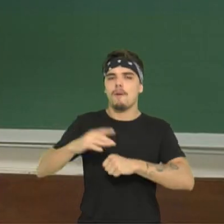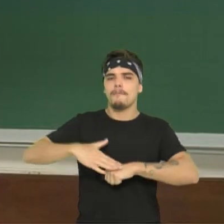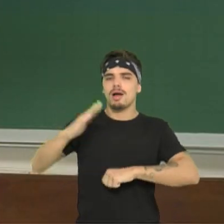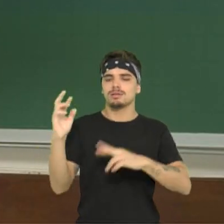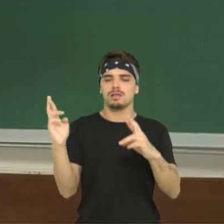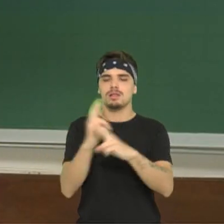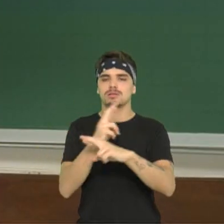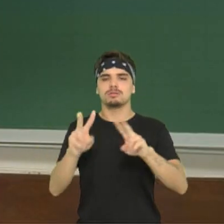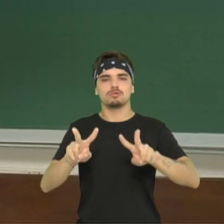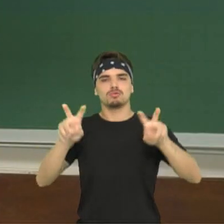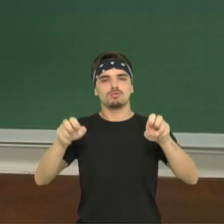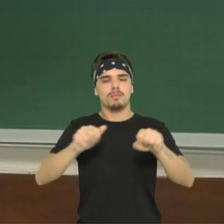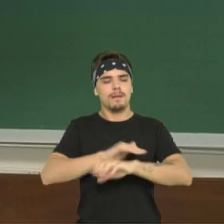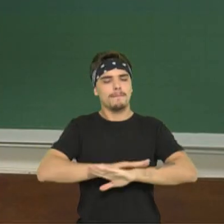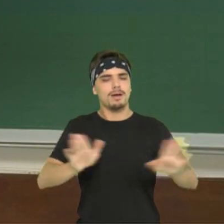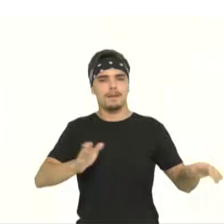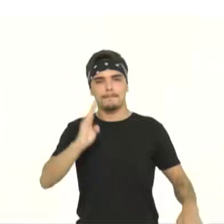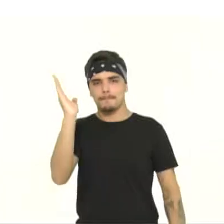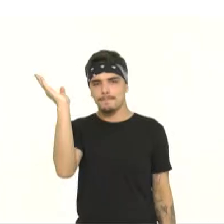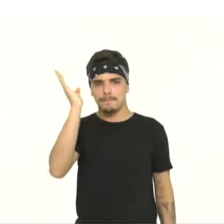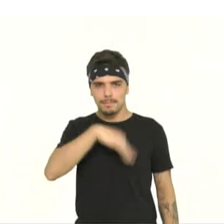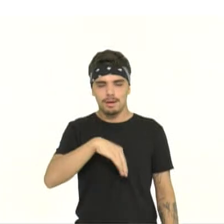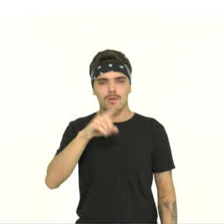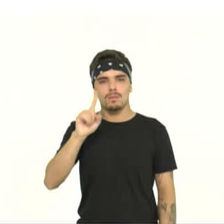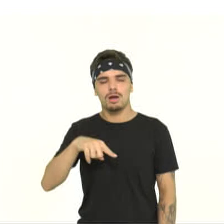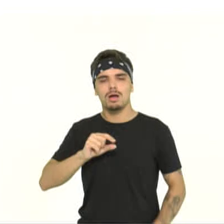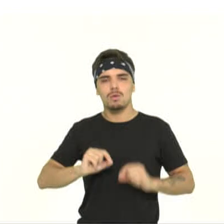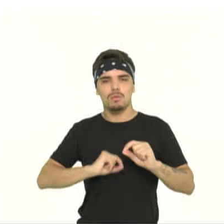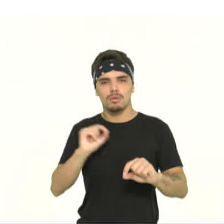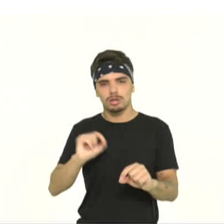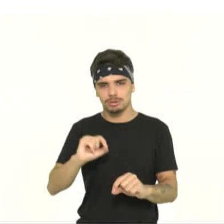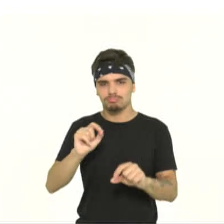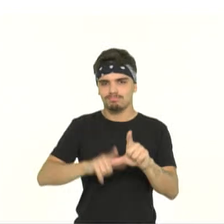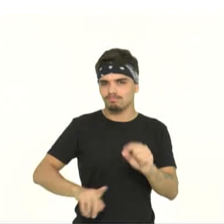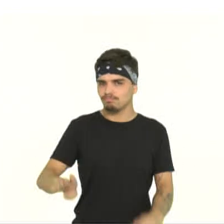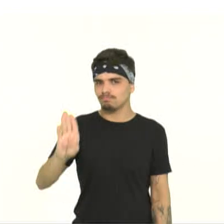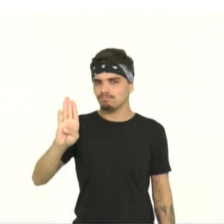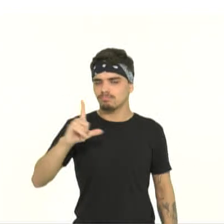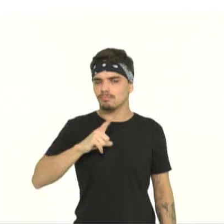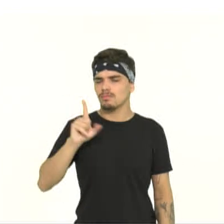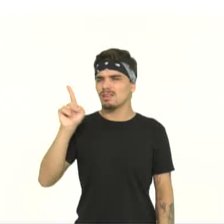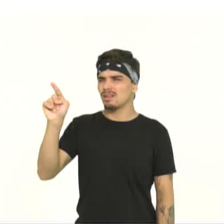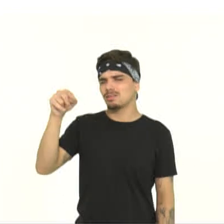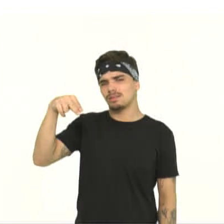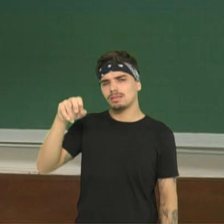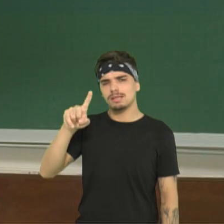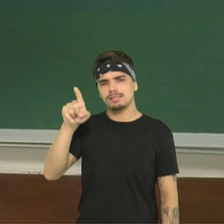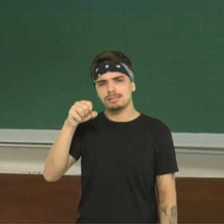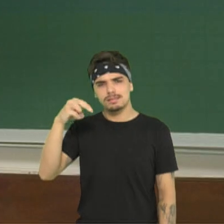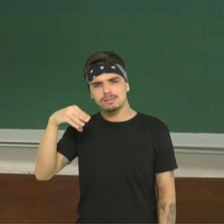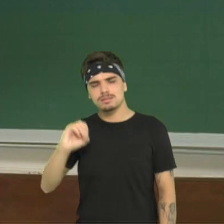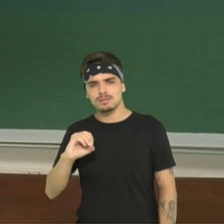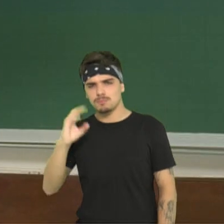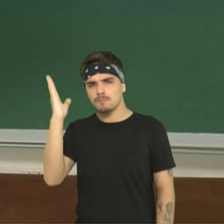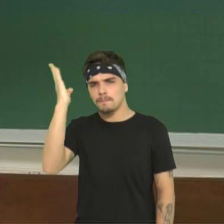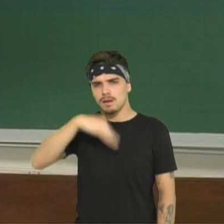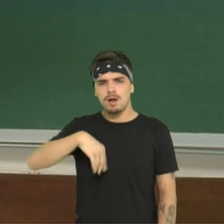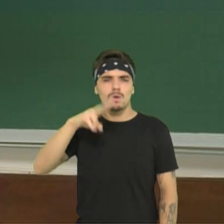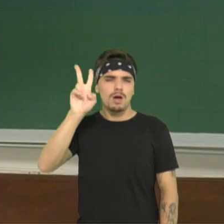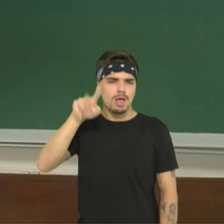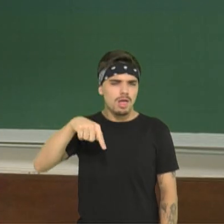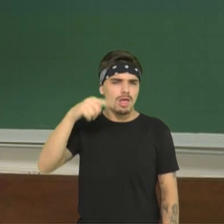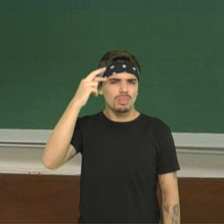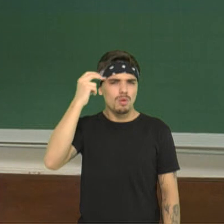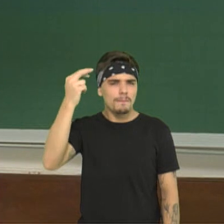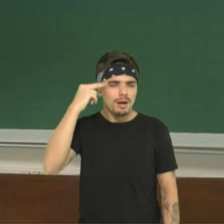relação com a questão da banalidade do mal, é a alternativa B. No nazismo, o mal era tratado como algo do